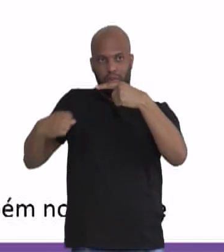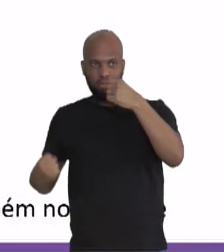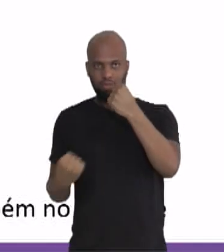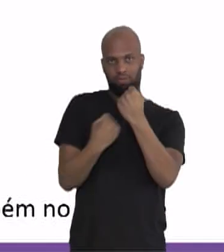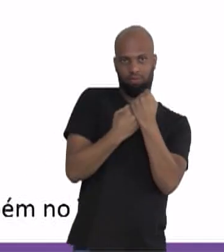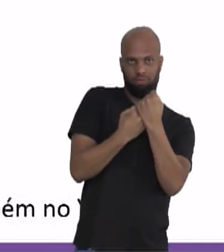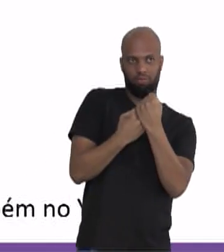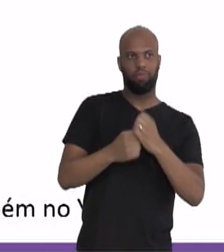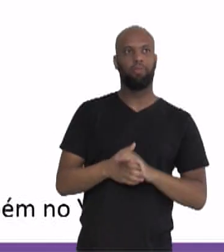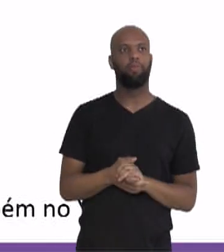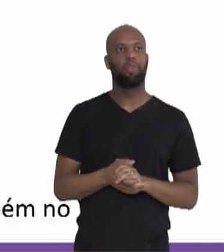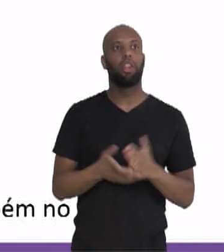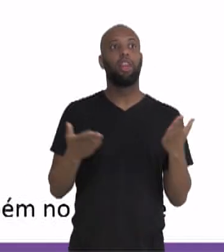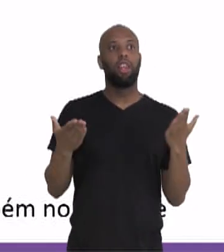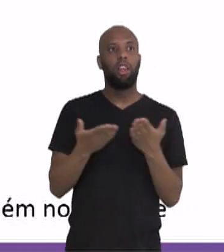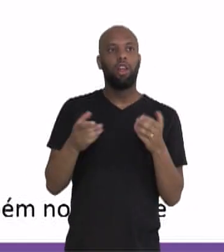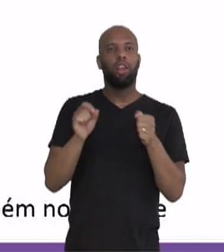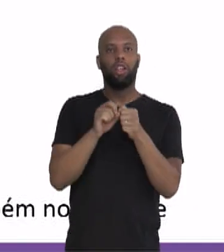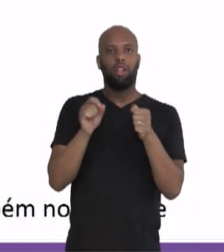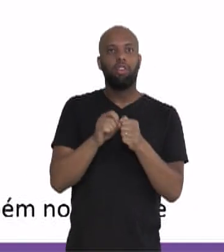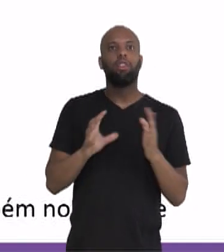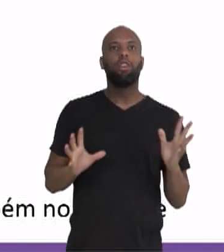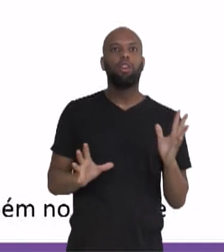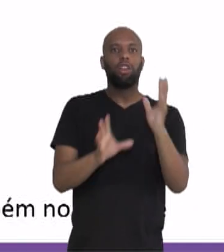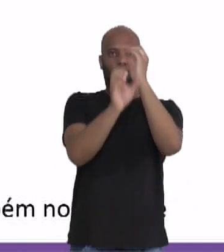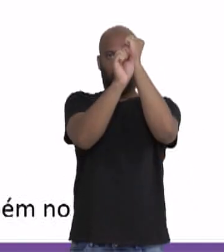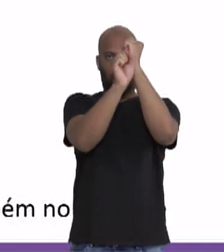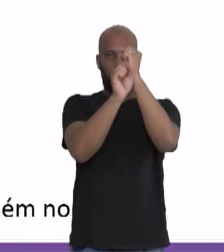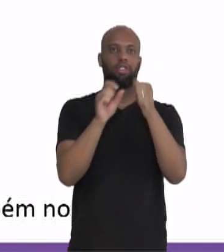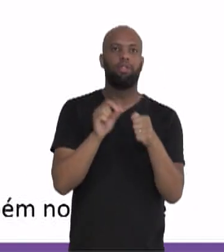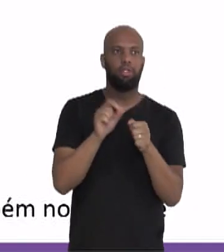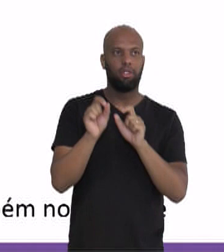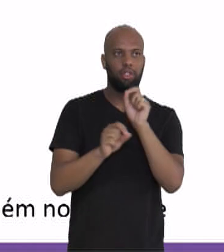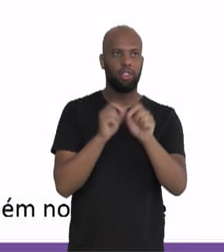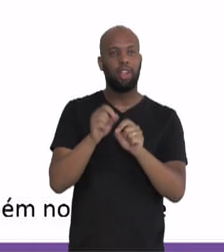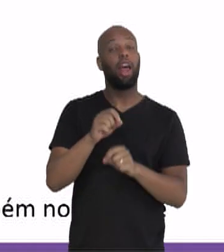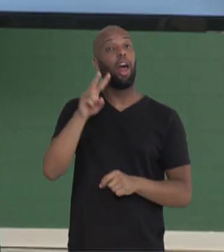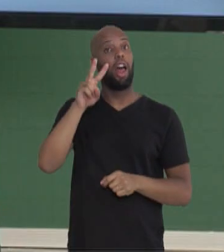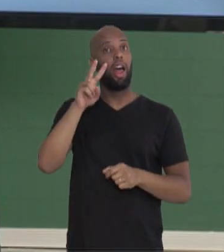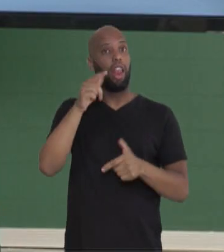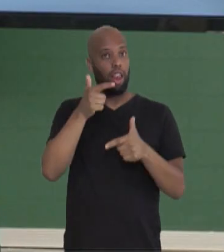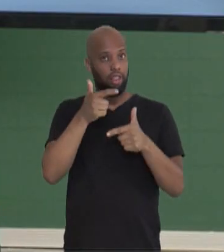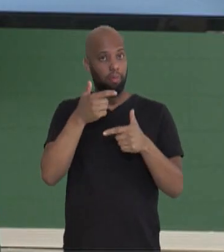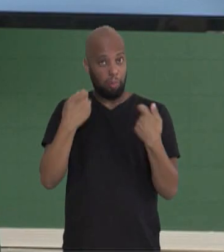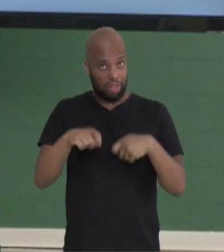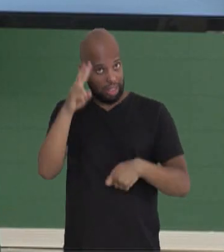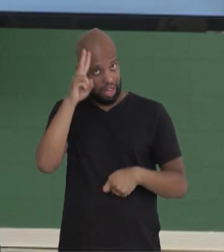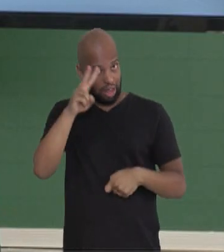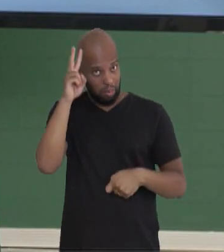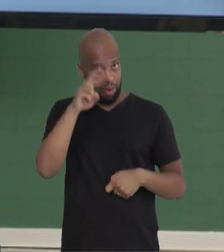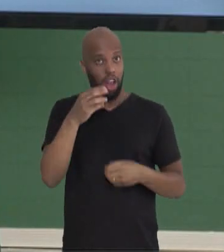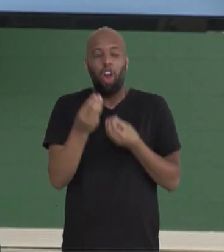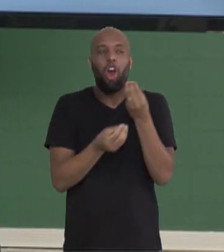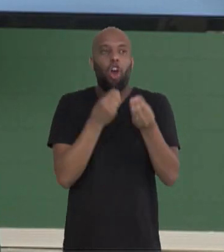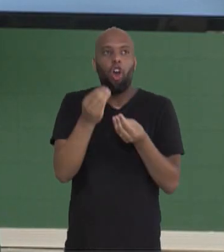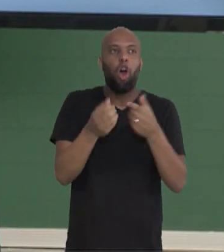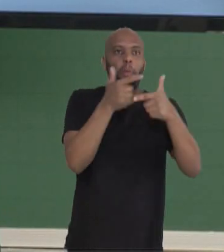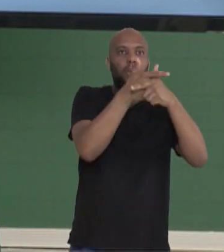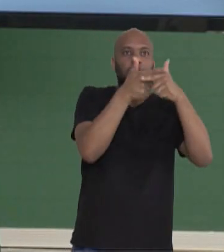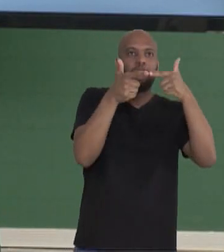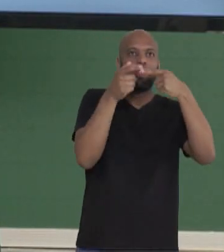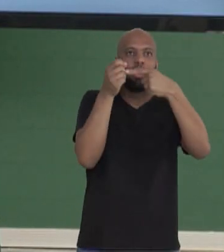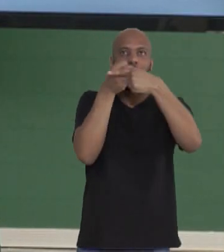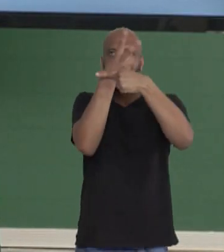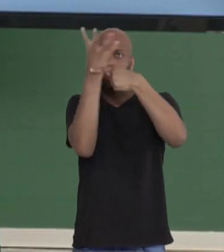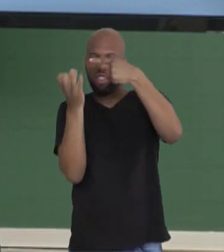função. Fazendo a simplificação, lembrando que divisão com fração, né? Como que a gente faz? Repete o